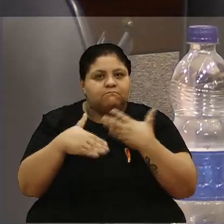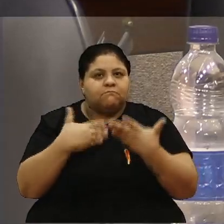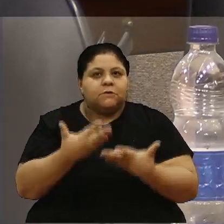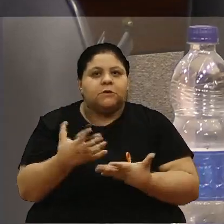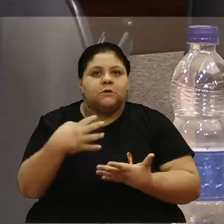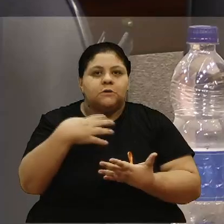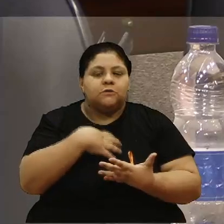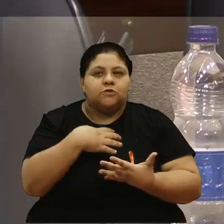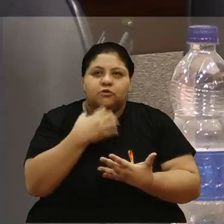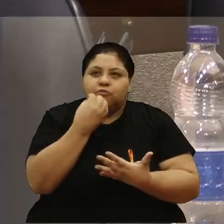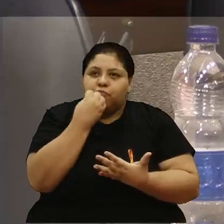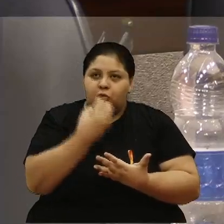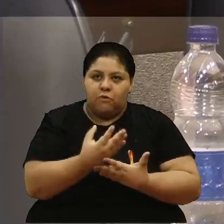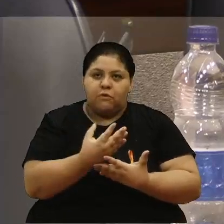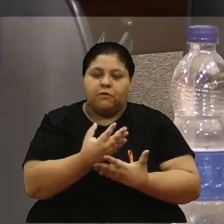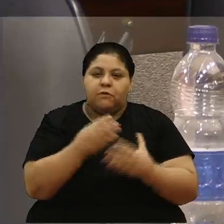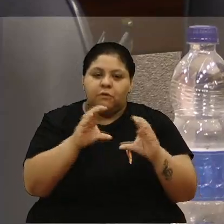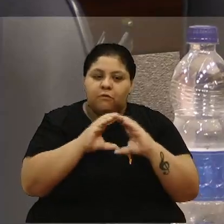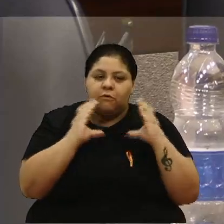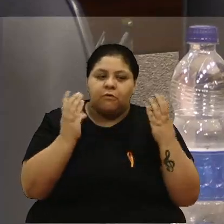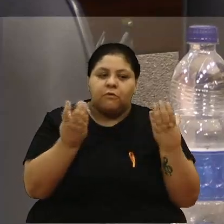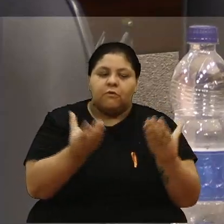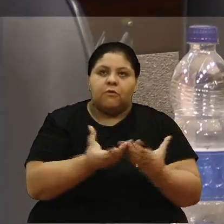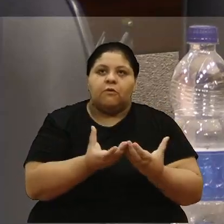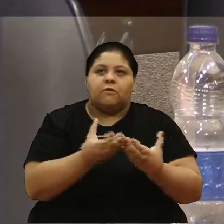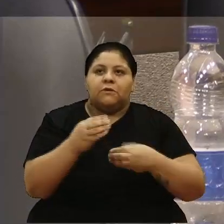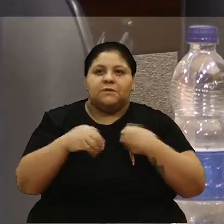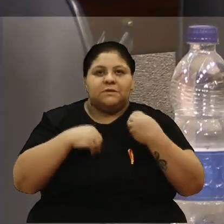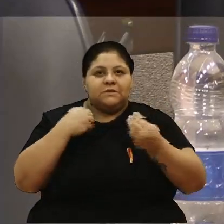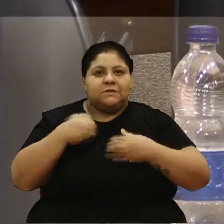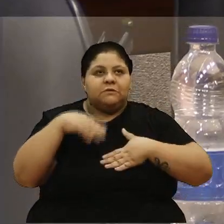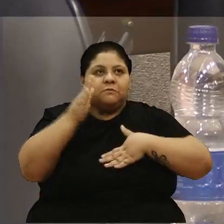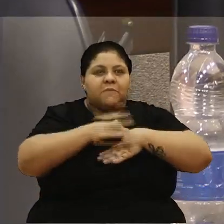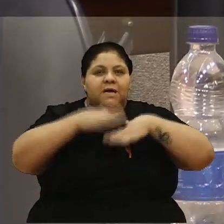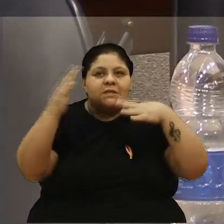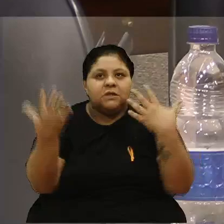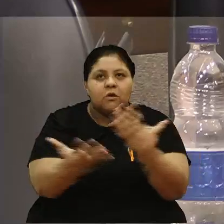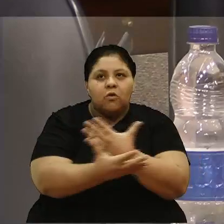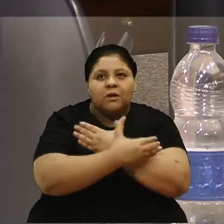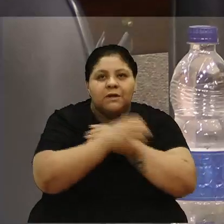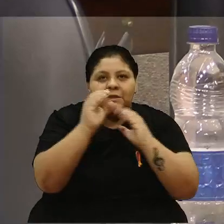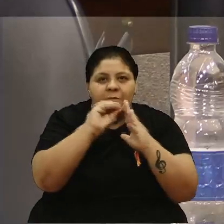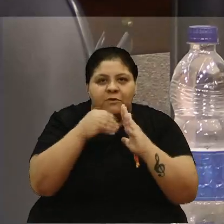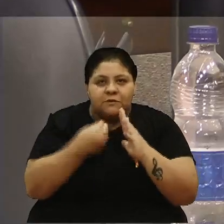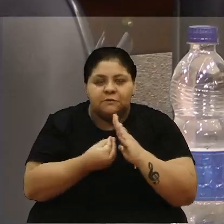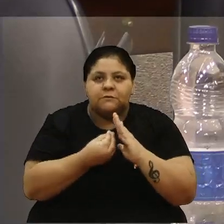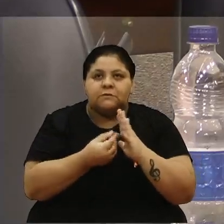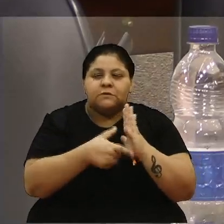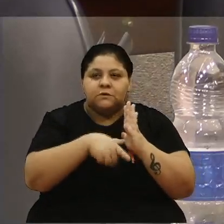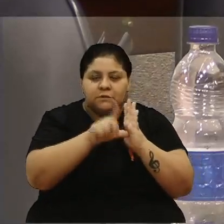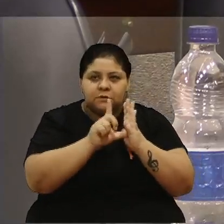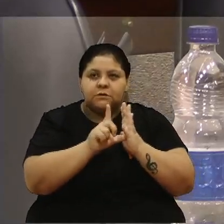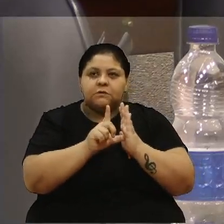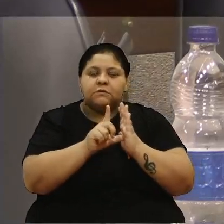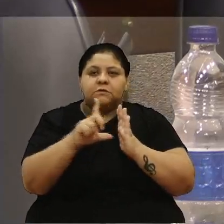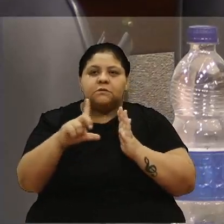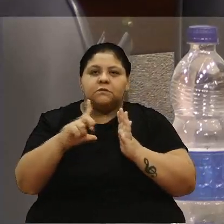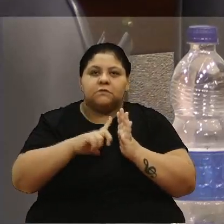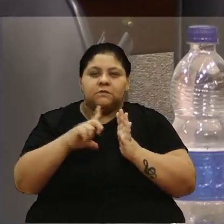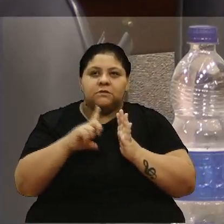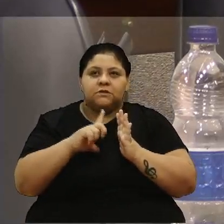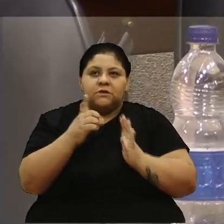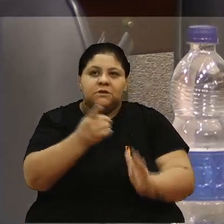uma forma boa. A comunidade está se sentindo mais acolhida pelo SAMAI. Antes nós tínhamos aquele